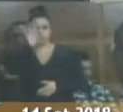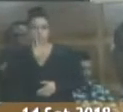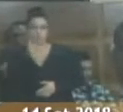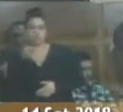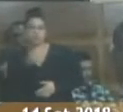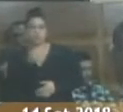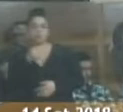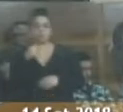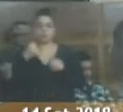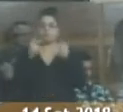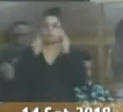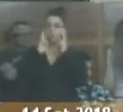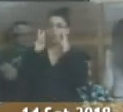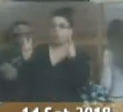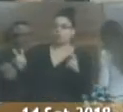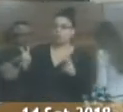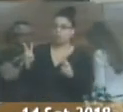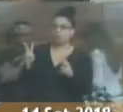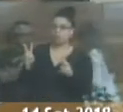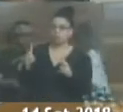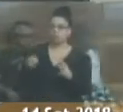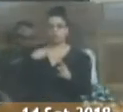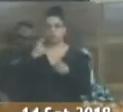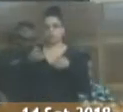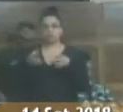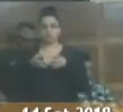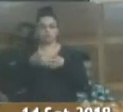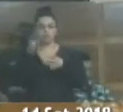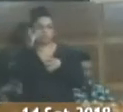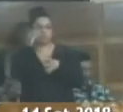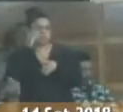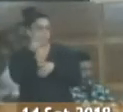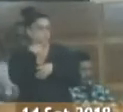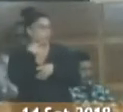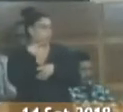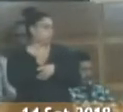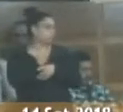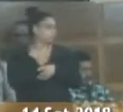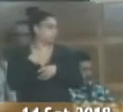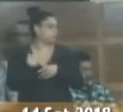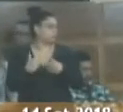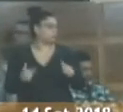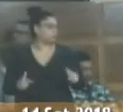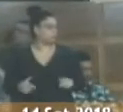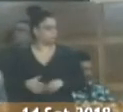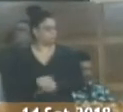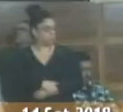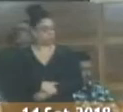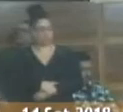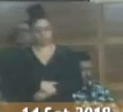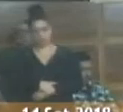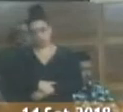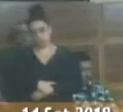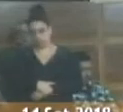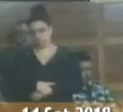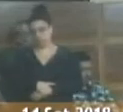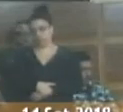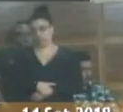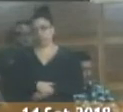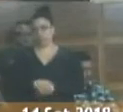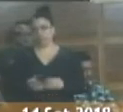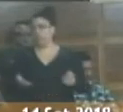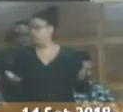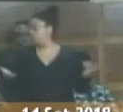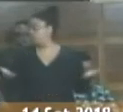não olha para nós, não olha o nosso lado, né? E hoje,